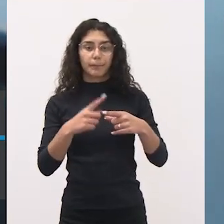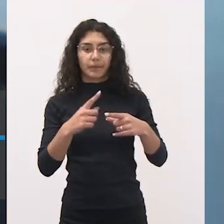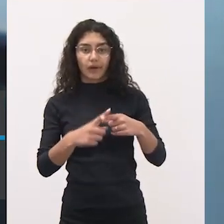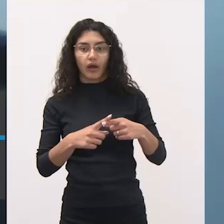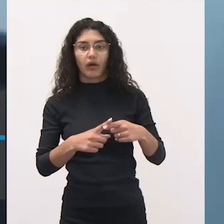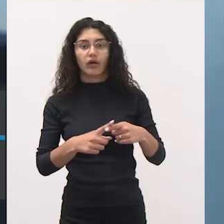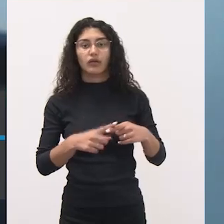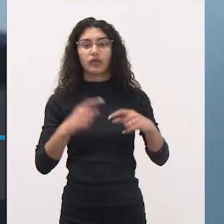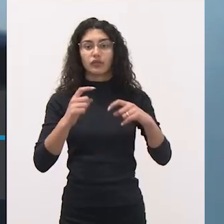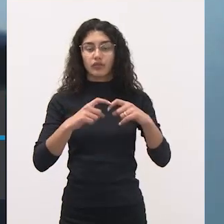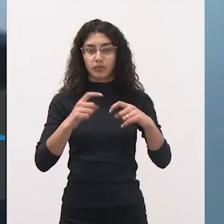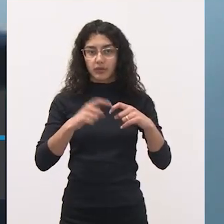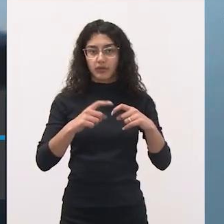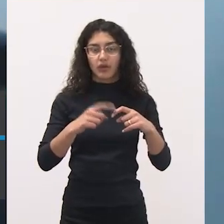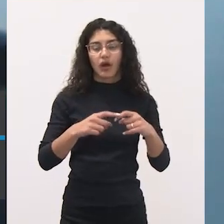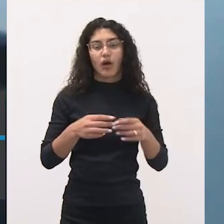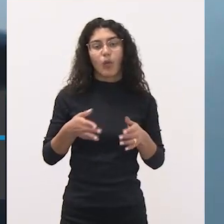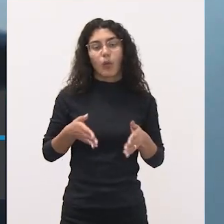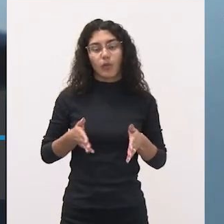parto